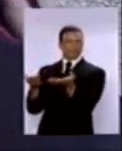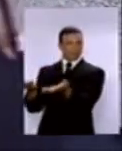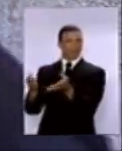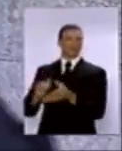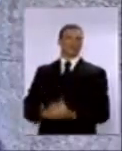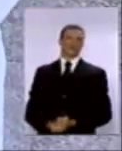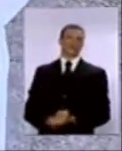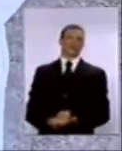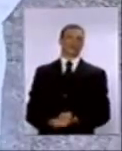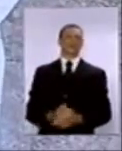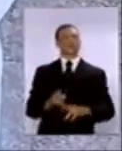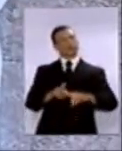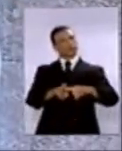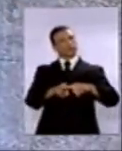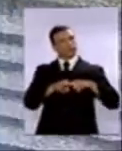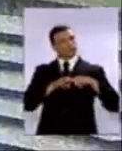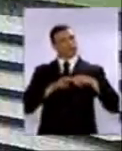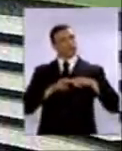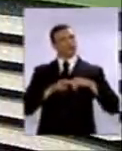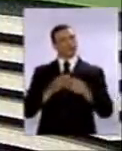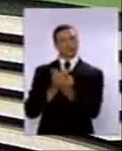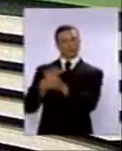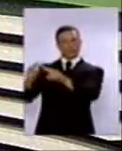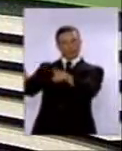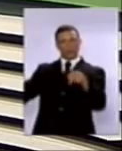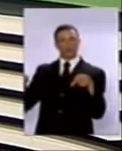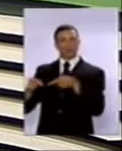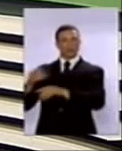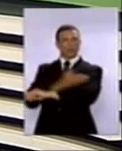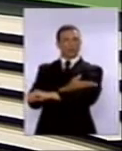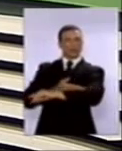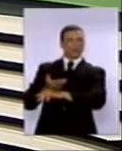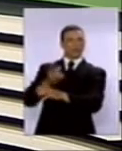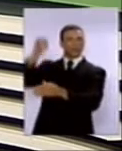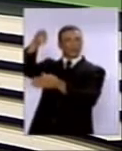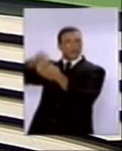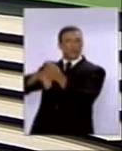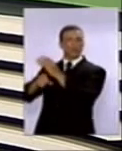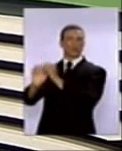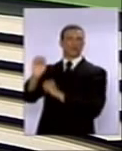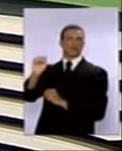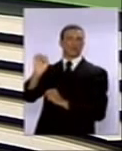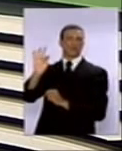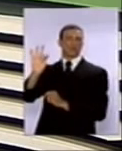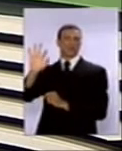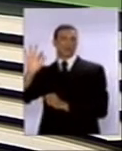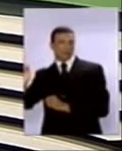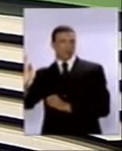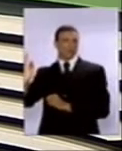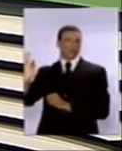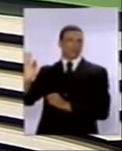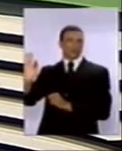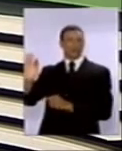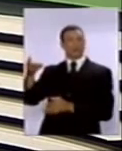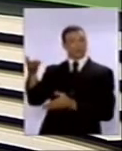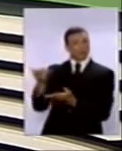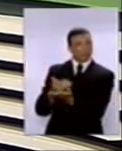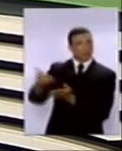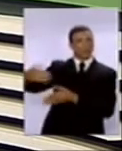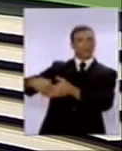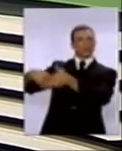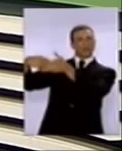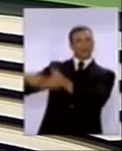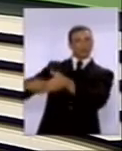é do salão branco do supremo tribunal federal dentro de instantes nós teremos já o início dos comprimentos vamos